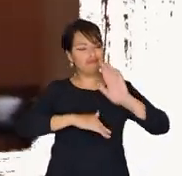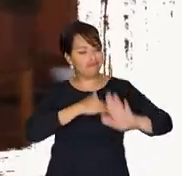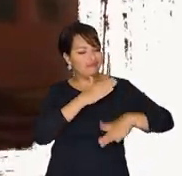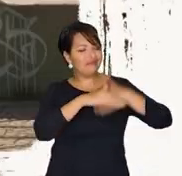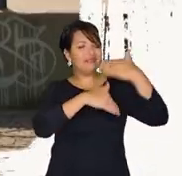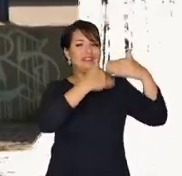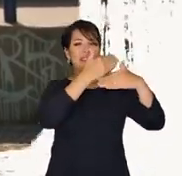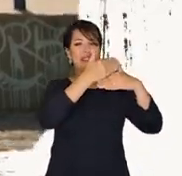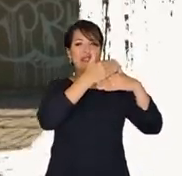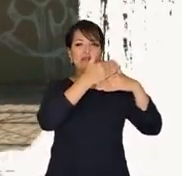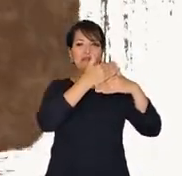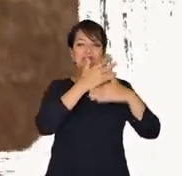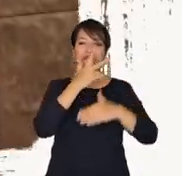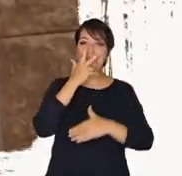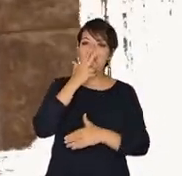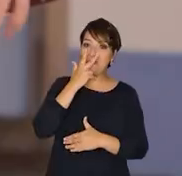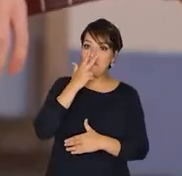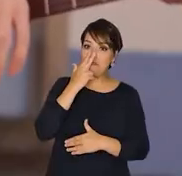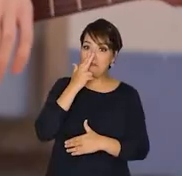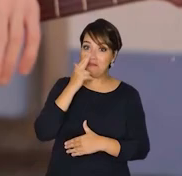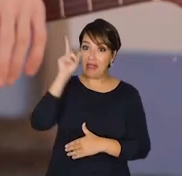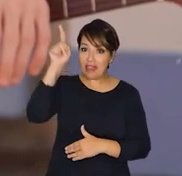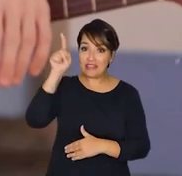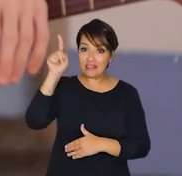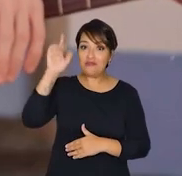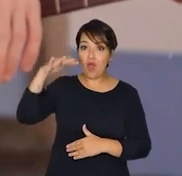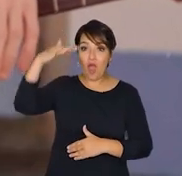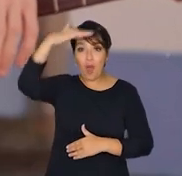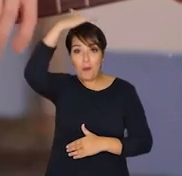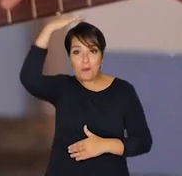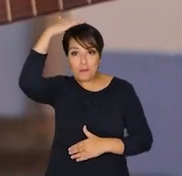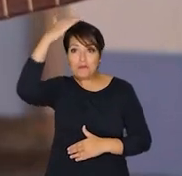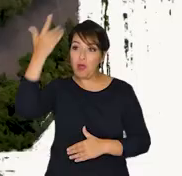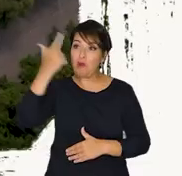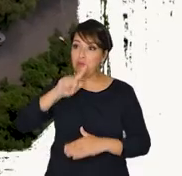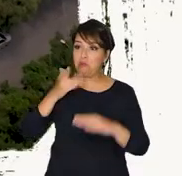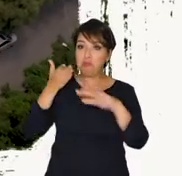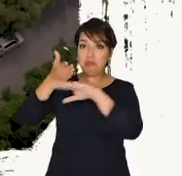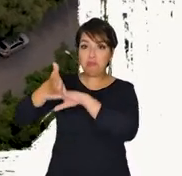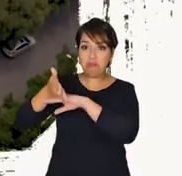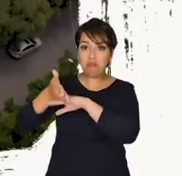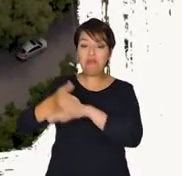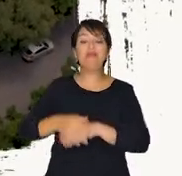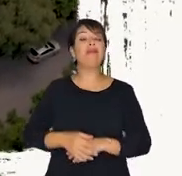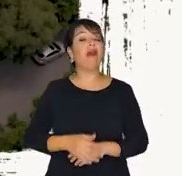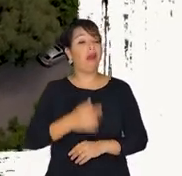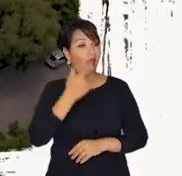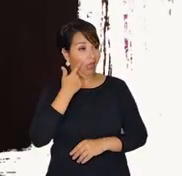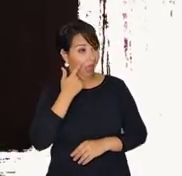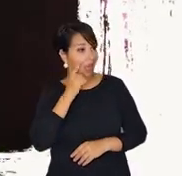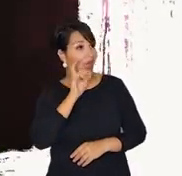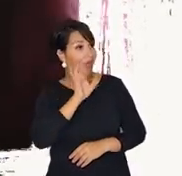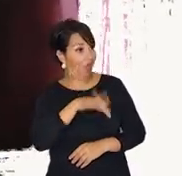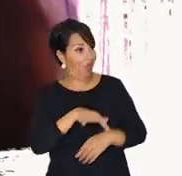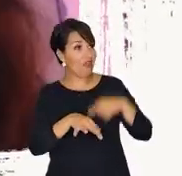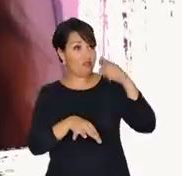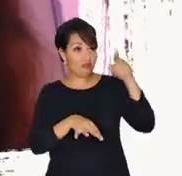jornada. Parece que até no México ele foi. Foi buscar lá no